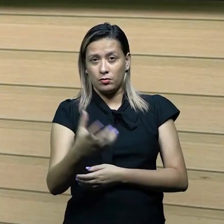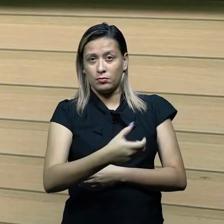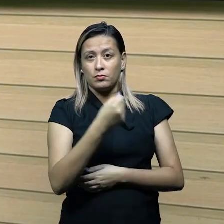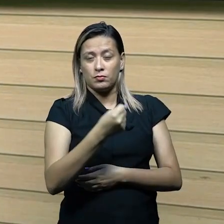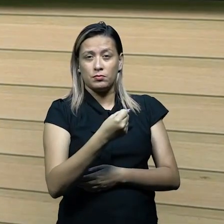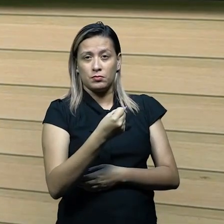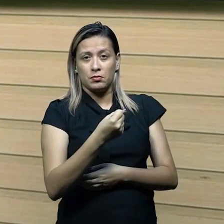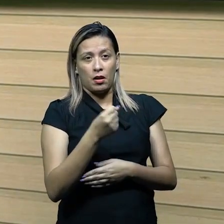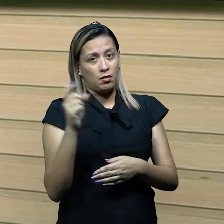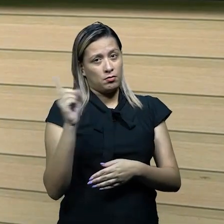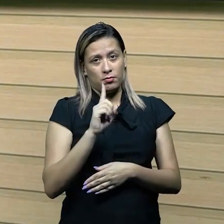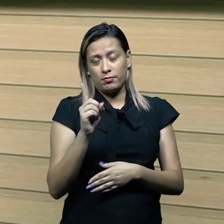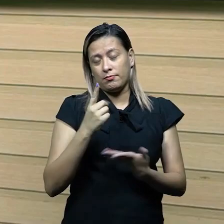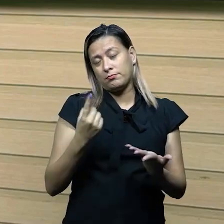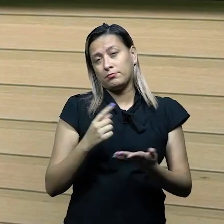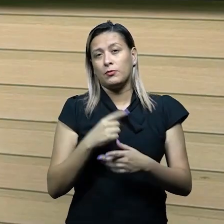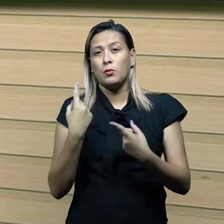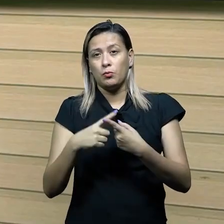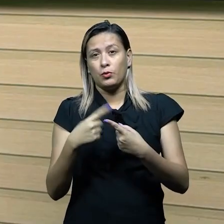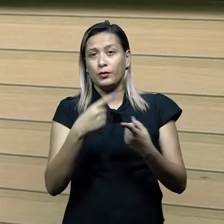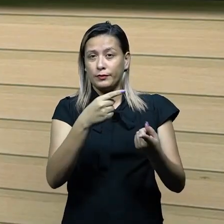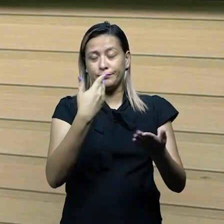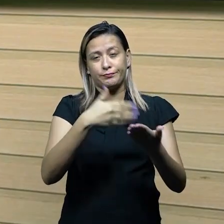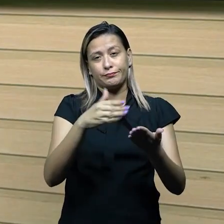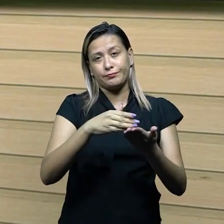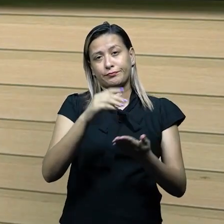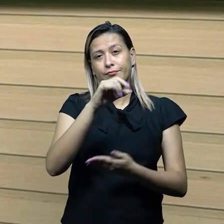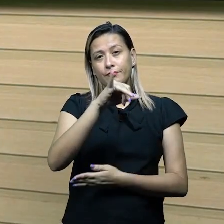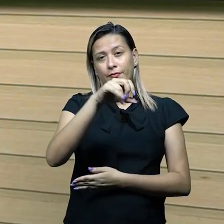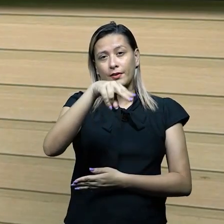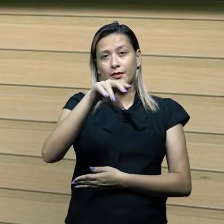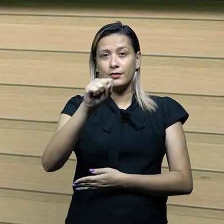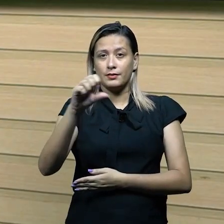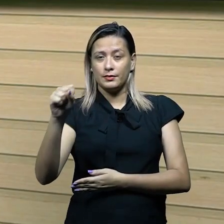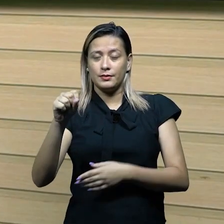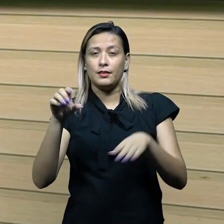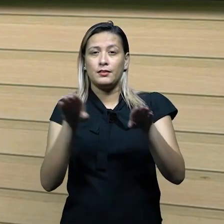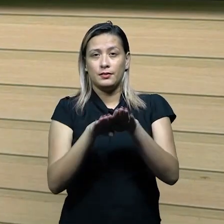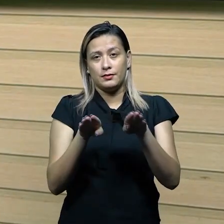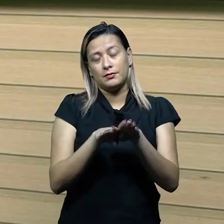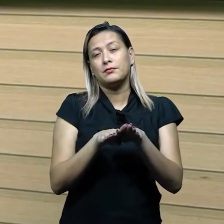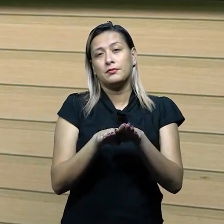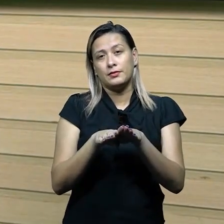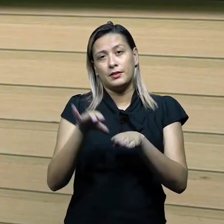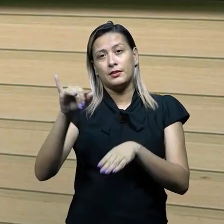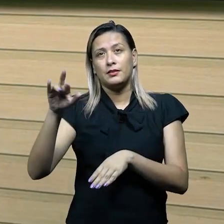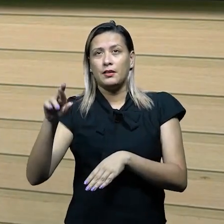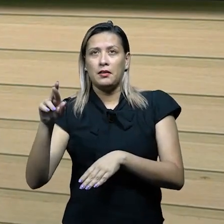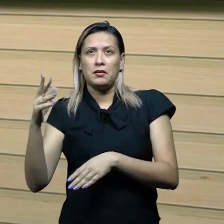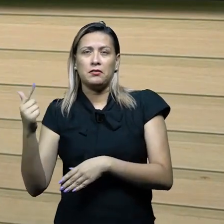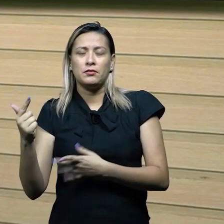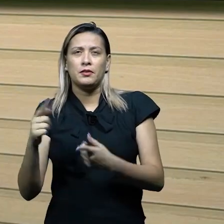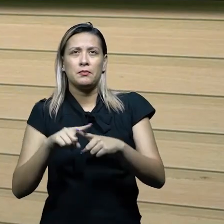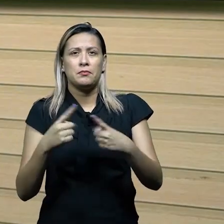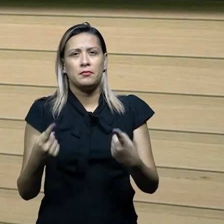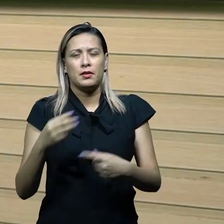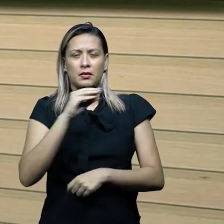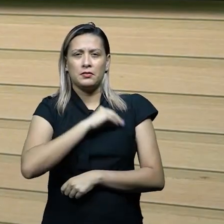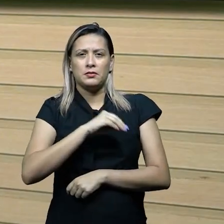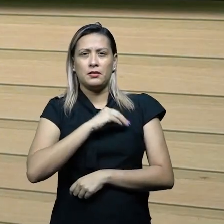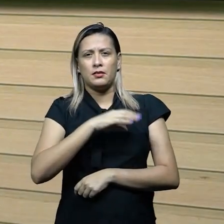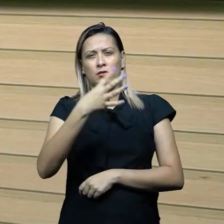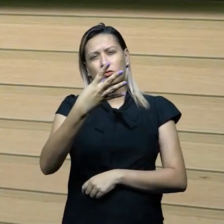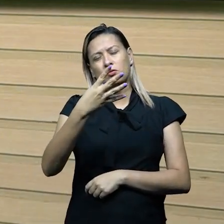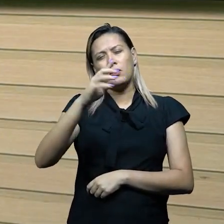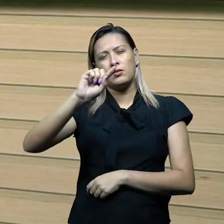na sua conta? Não. Porque tu vai pegar esses 2.000, tu vai tirar o INSS. No caso de 2.000, tu não tem o imposto de renda. Mas vamos